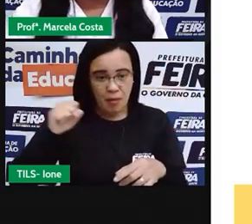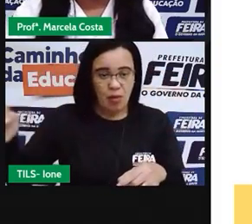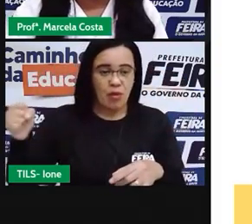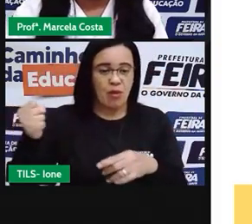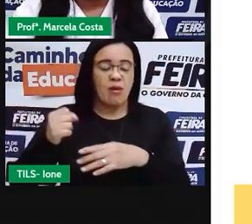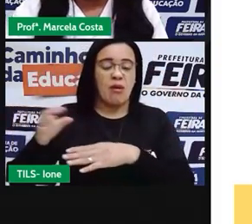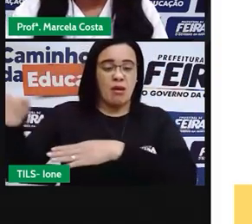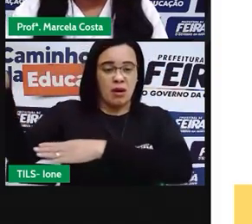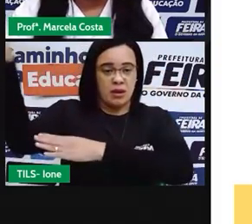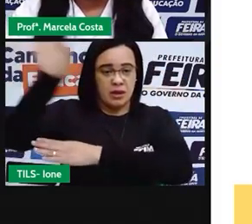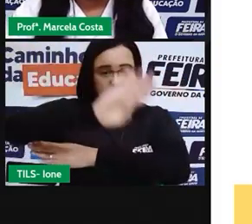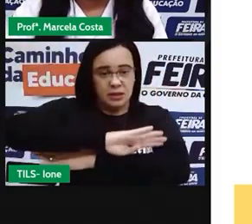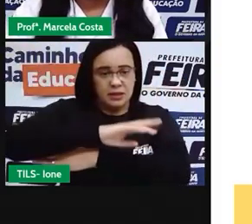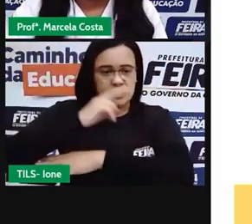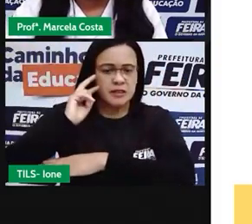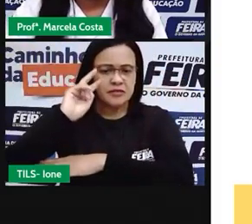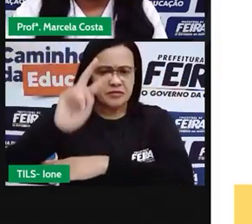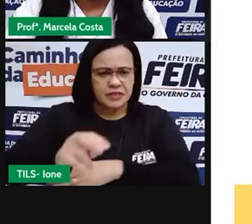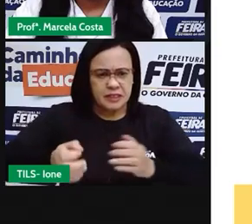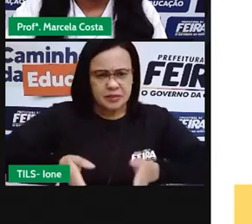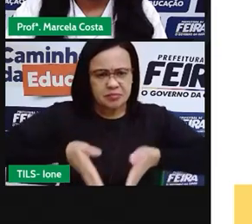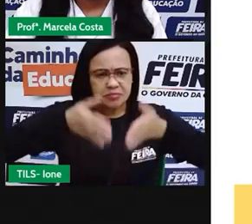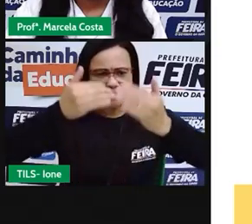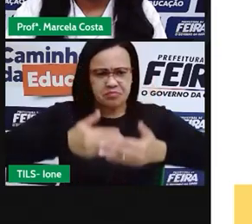Observem, crianças, que